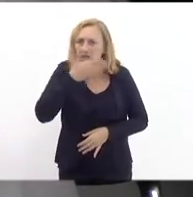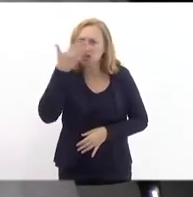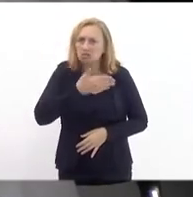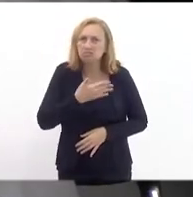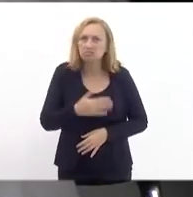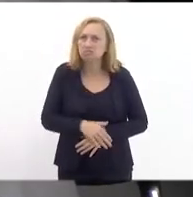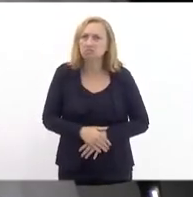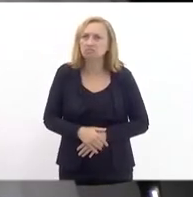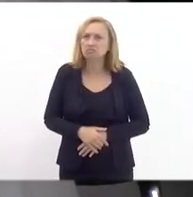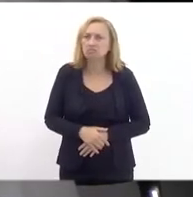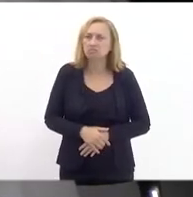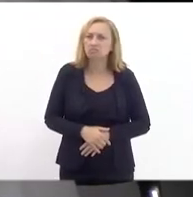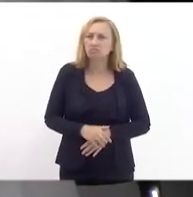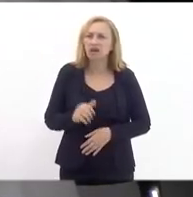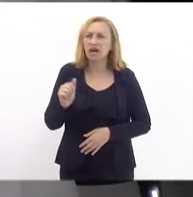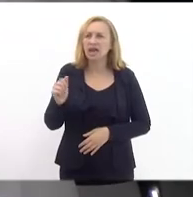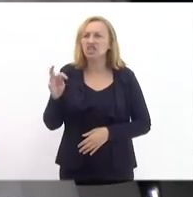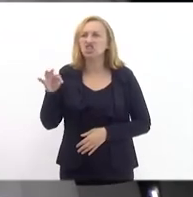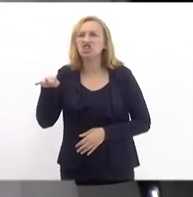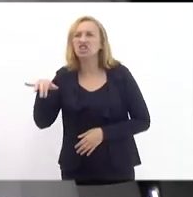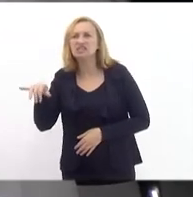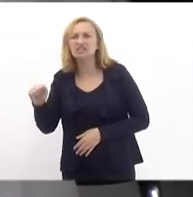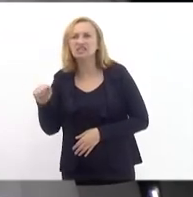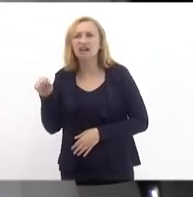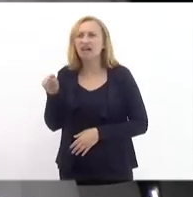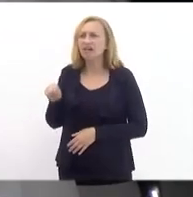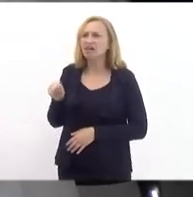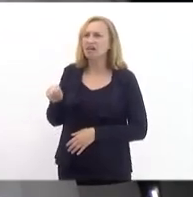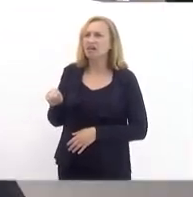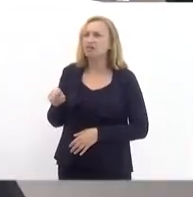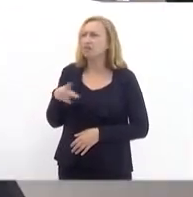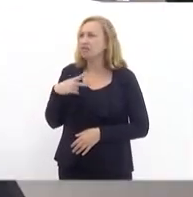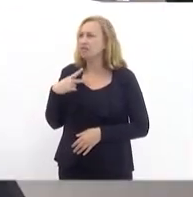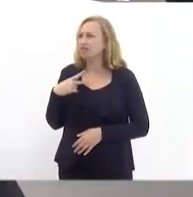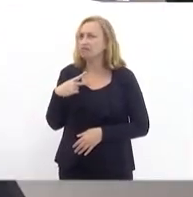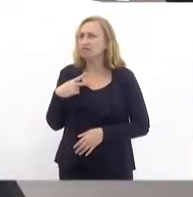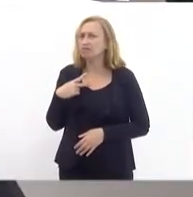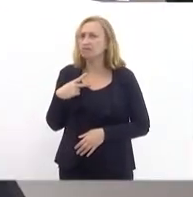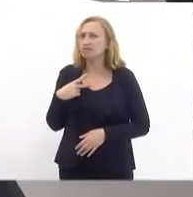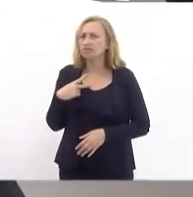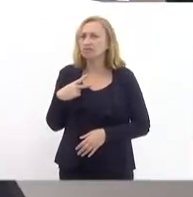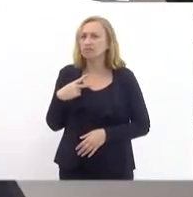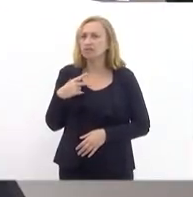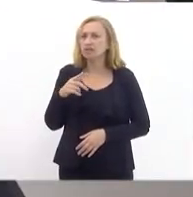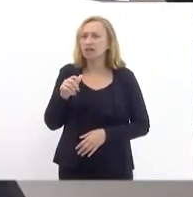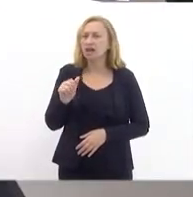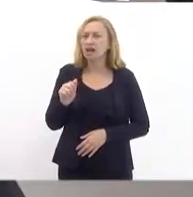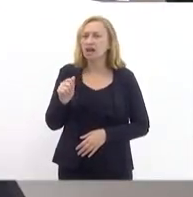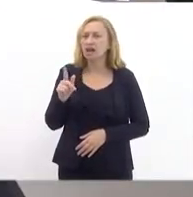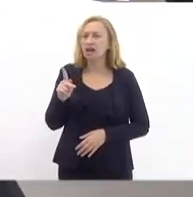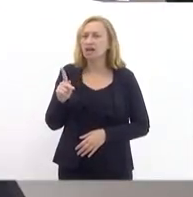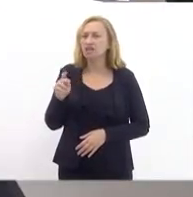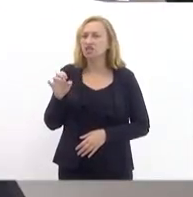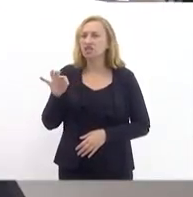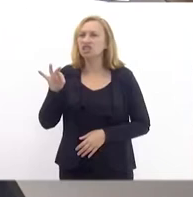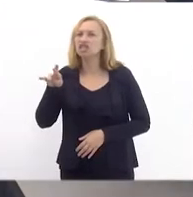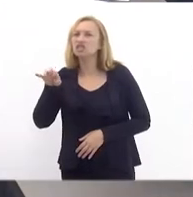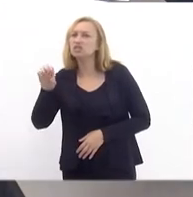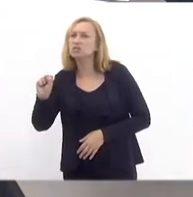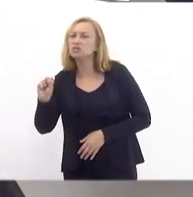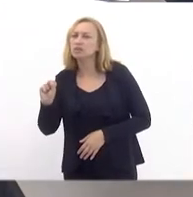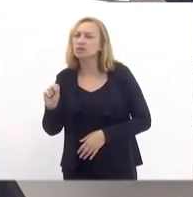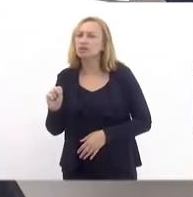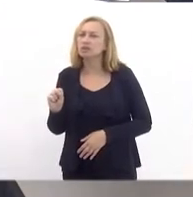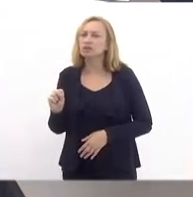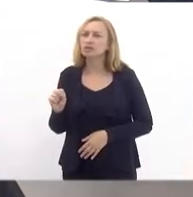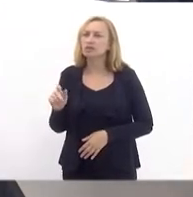da agência aqui. Se posicionar. Da Getransp. Pois é. Ninguém se posicionou, não.